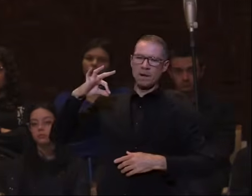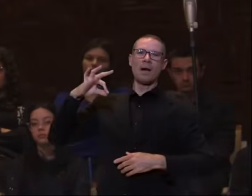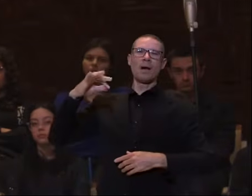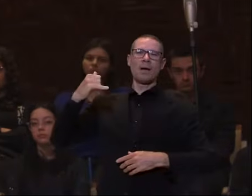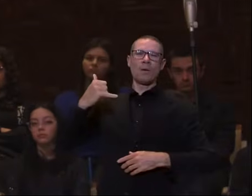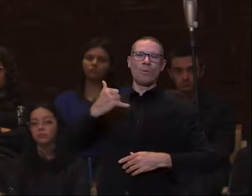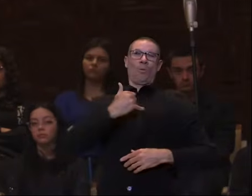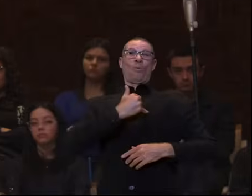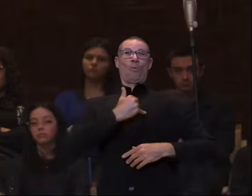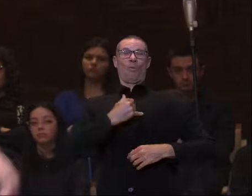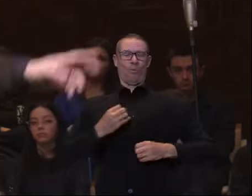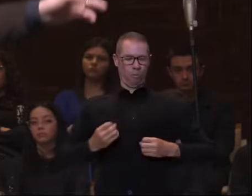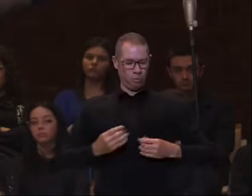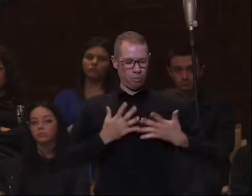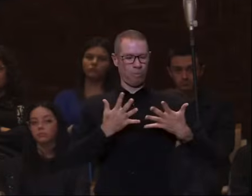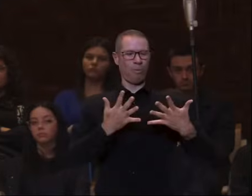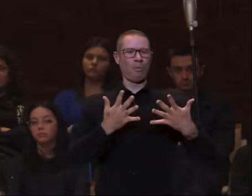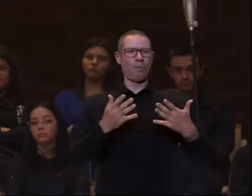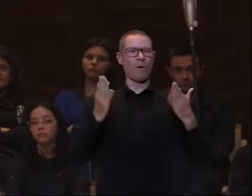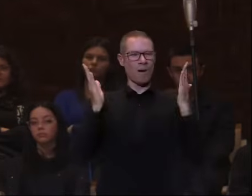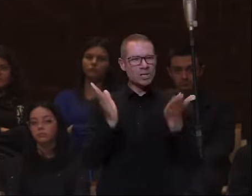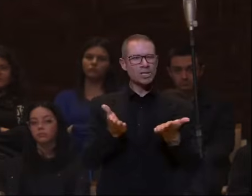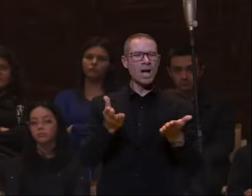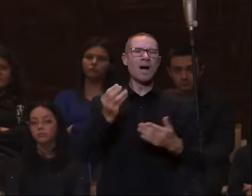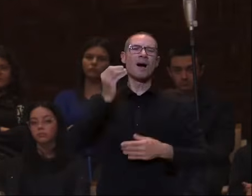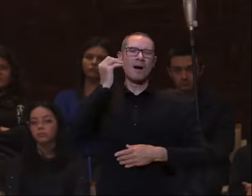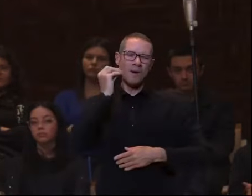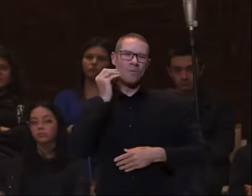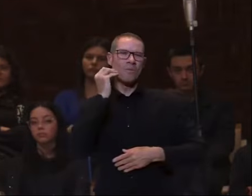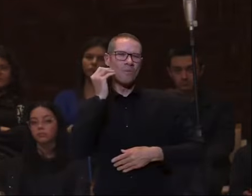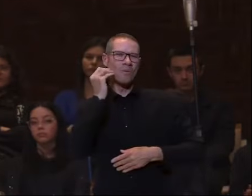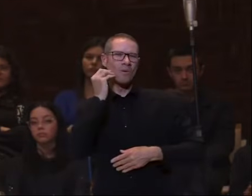dúvida. Eu já experimentei